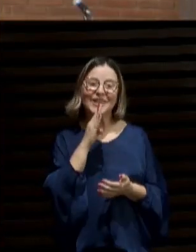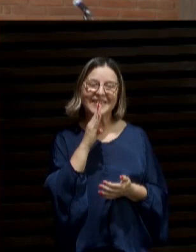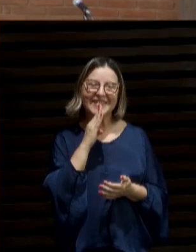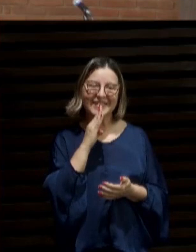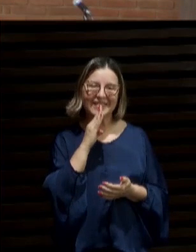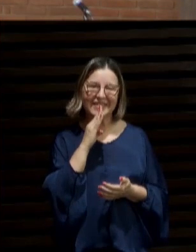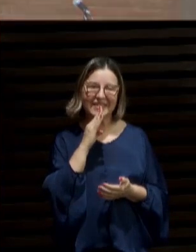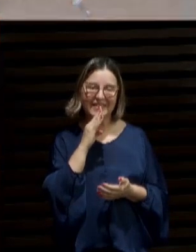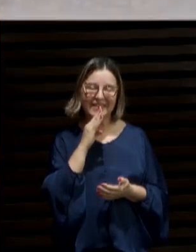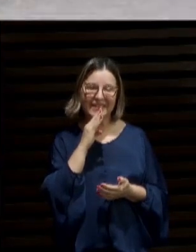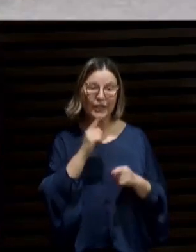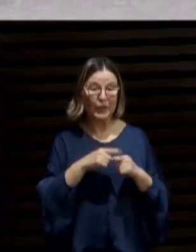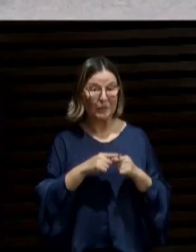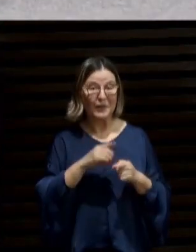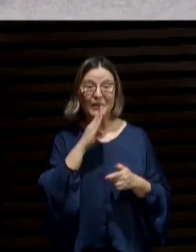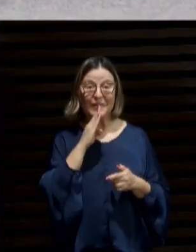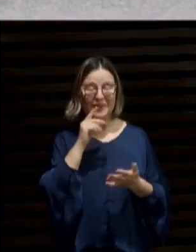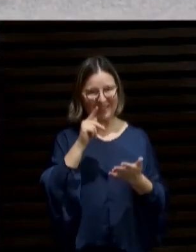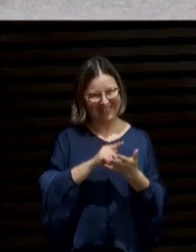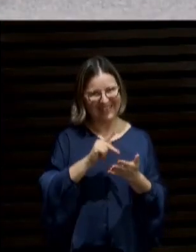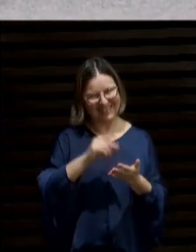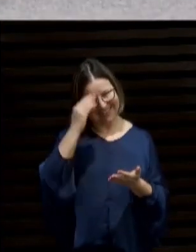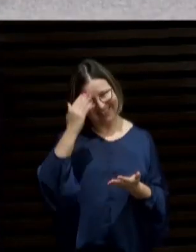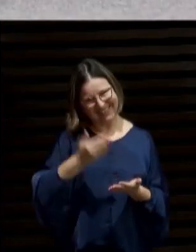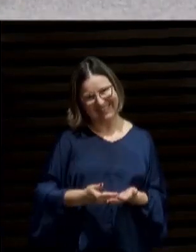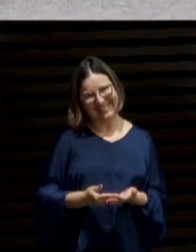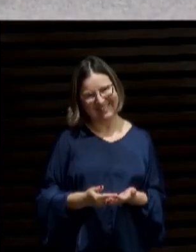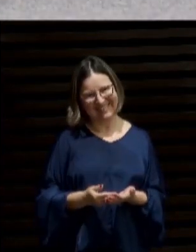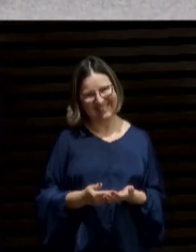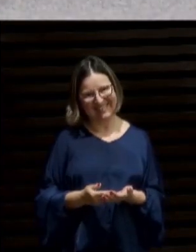E porque conheceram, verdadeiramente creram.